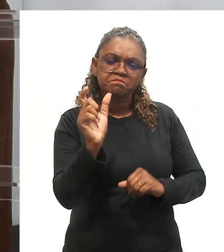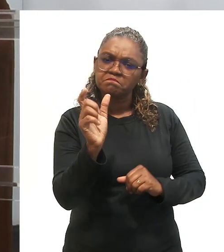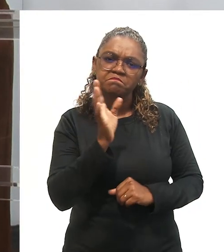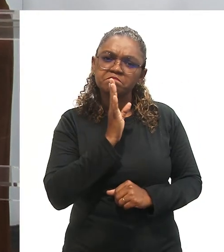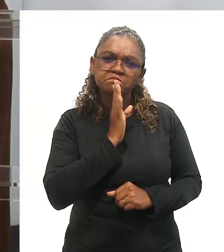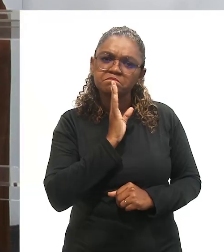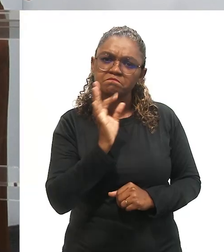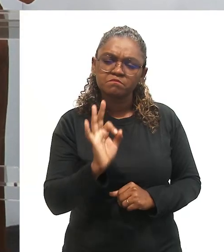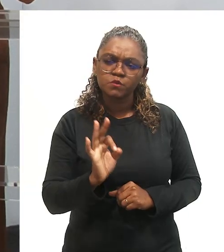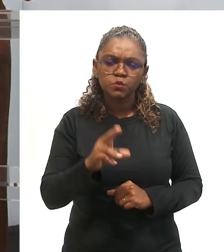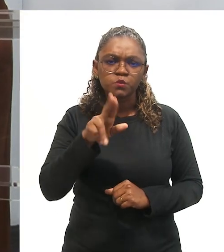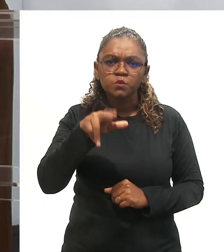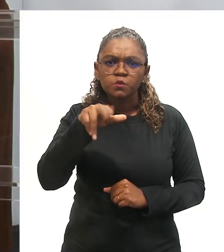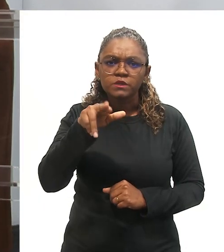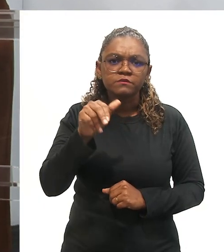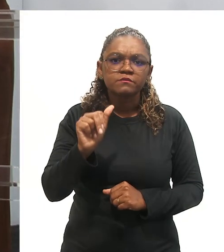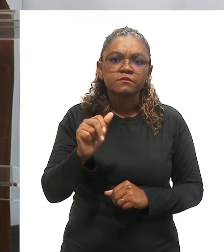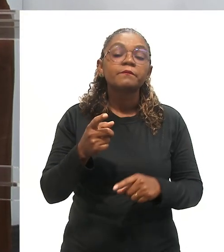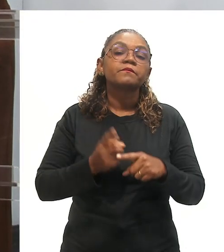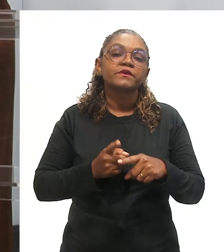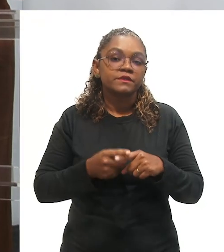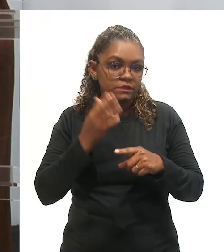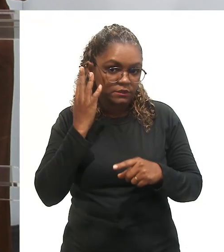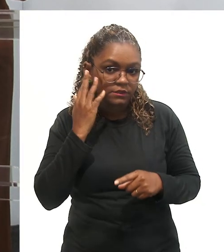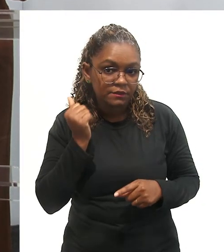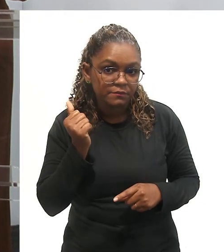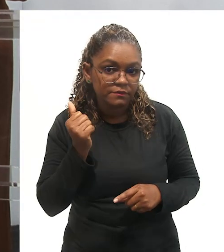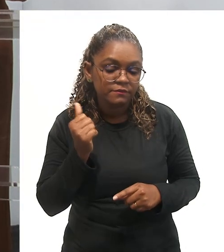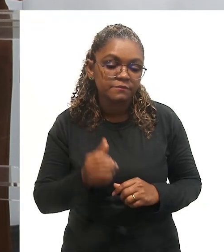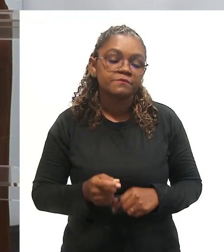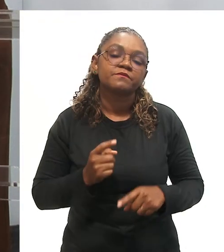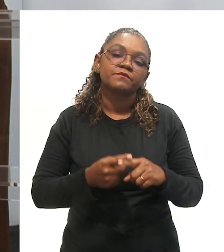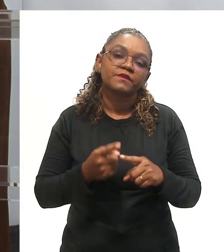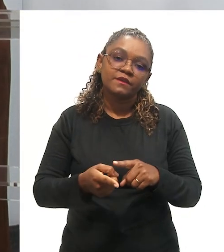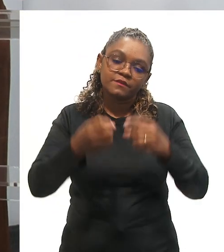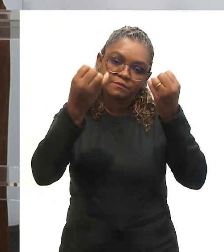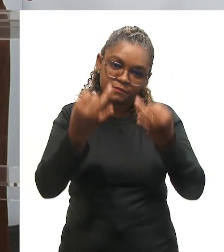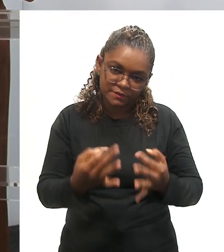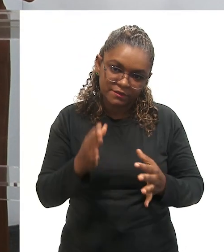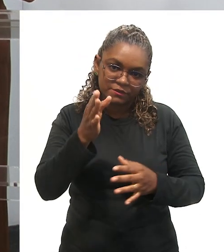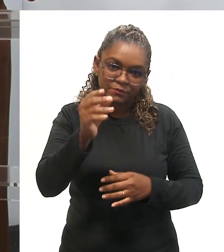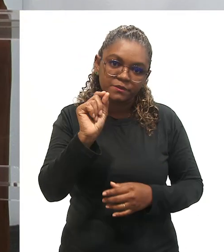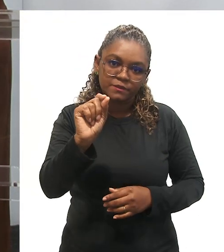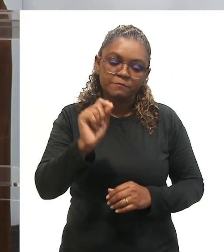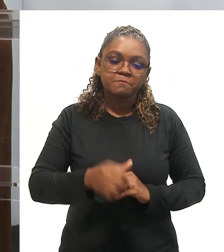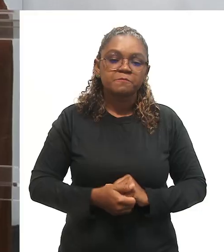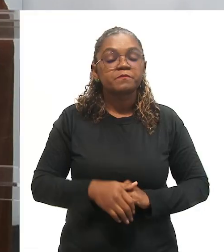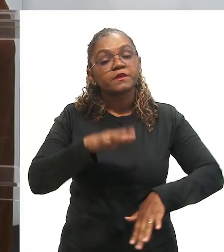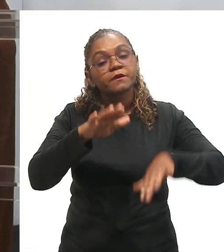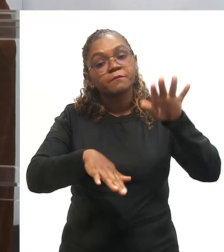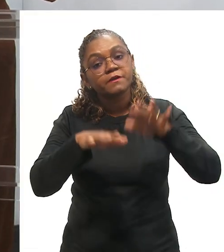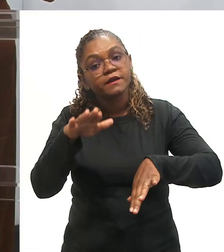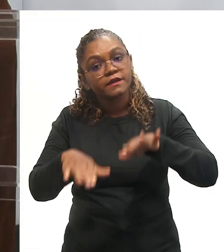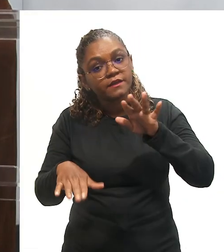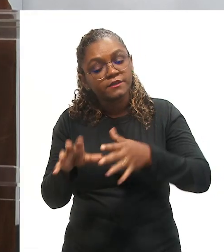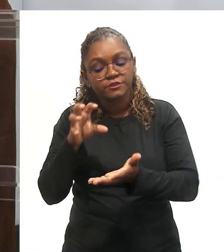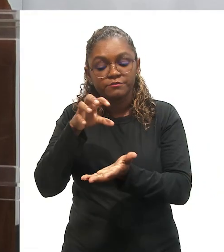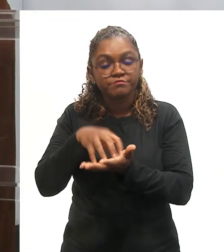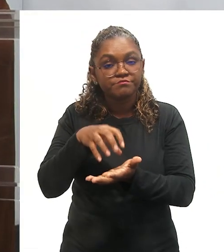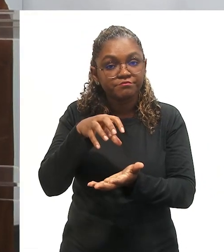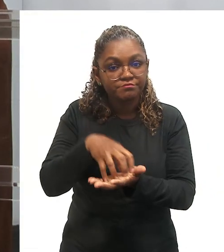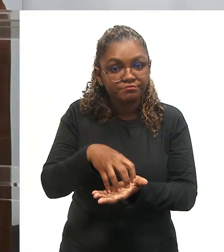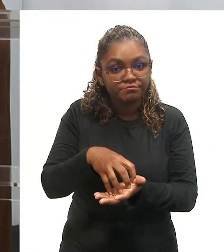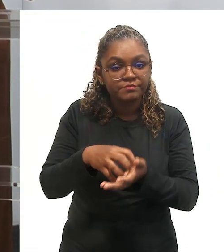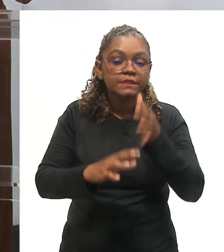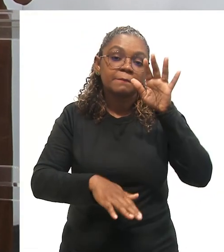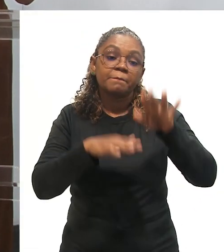viu algo que, não, isso aqui eu nunca vi, talvez porque, como eu falei anteriormente, vai depender do setor, do